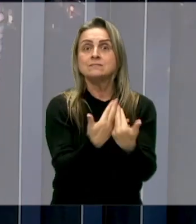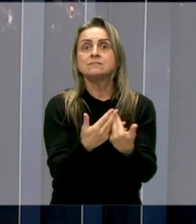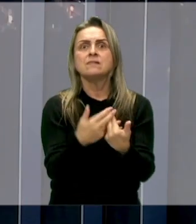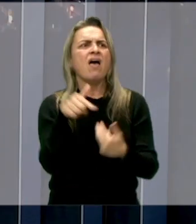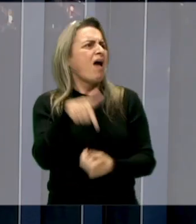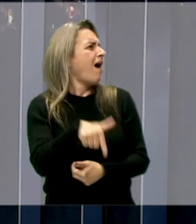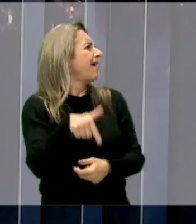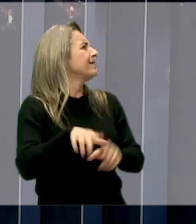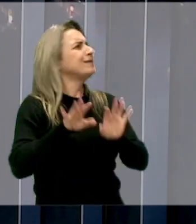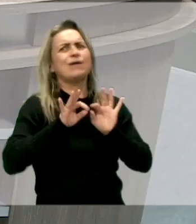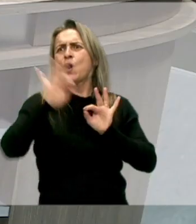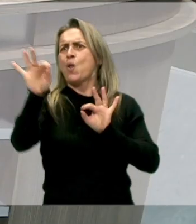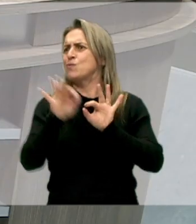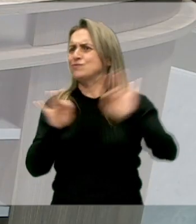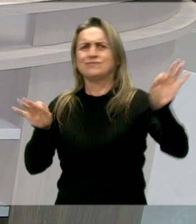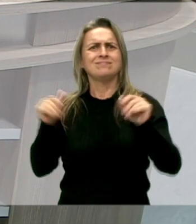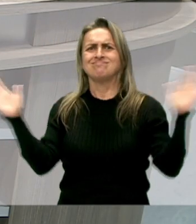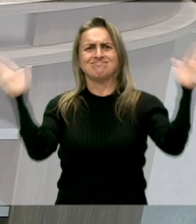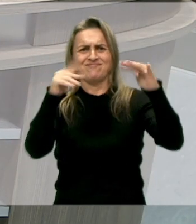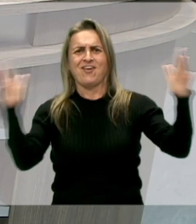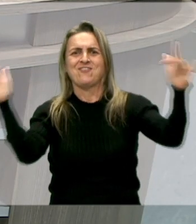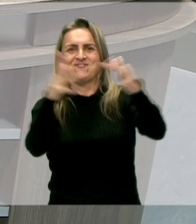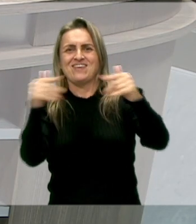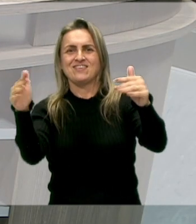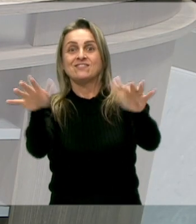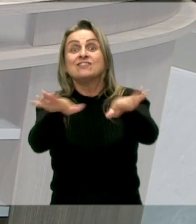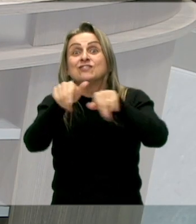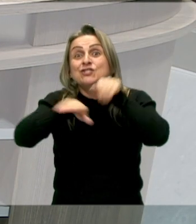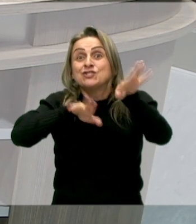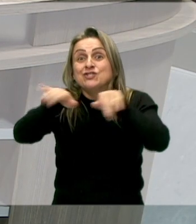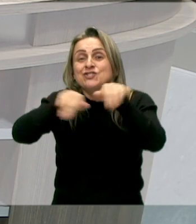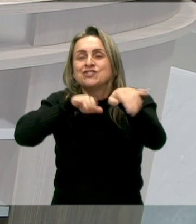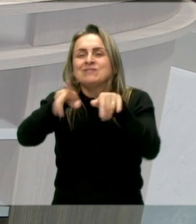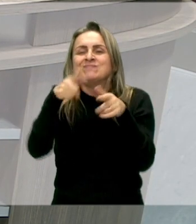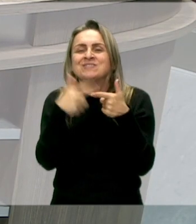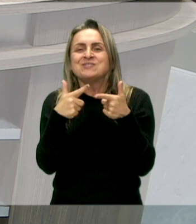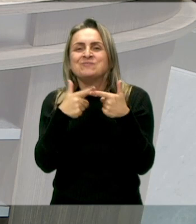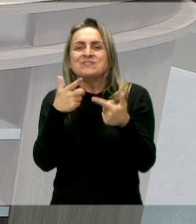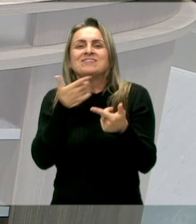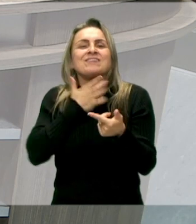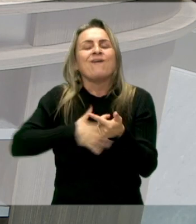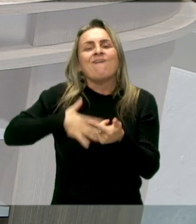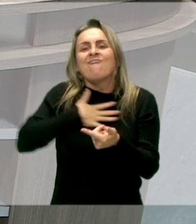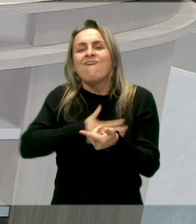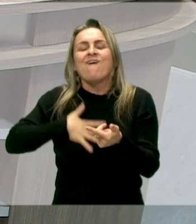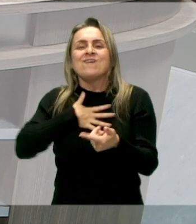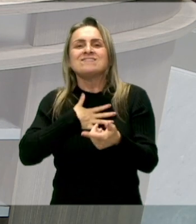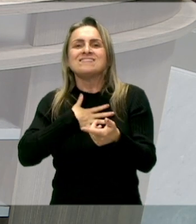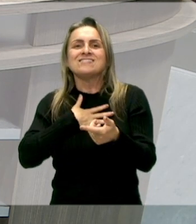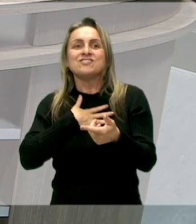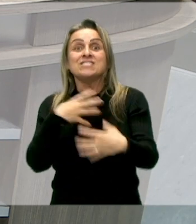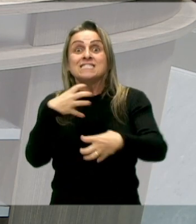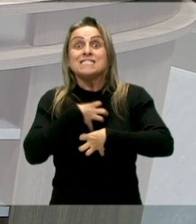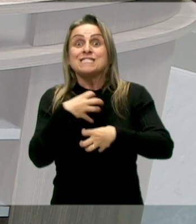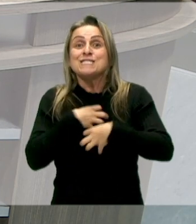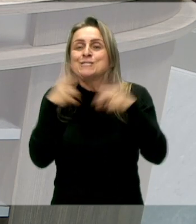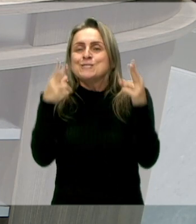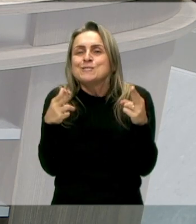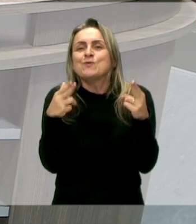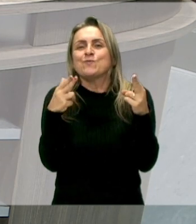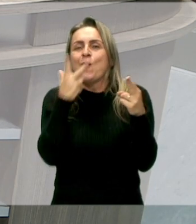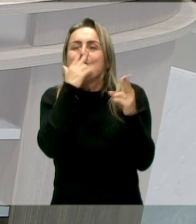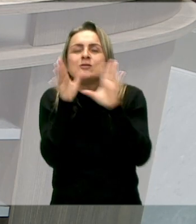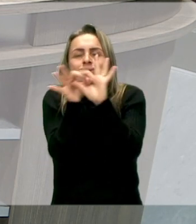para perto. Que ele estava sentindo falta dessa questão do festival, desse abraço, sim, né,